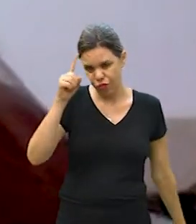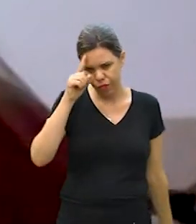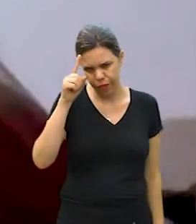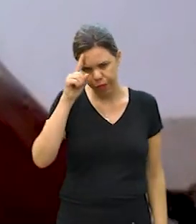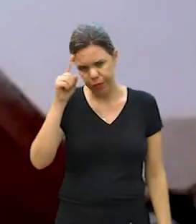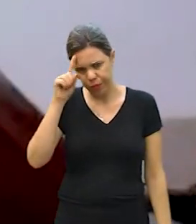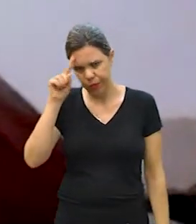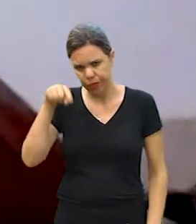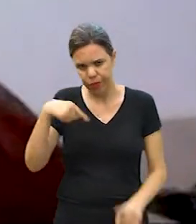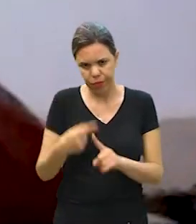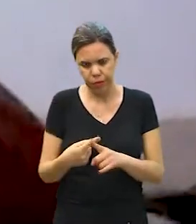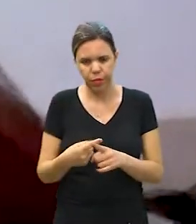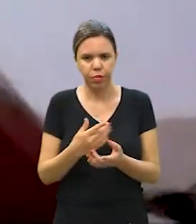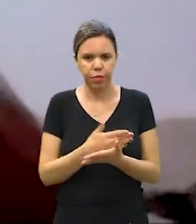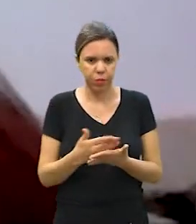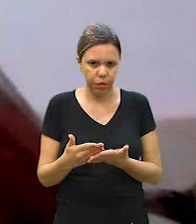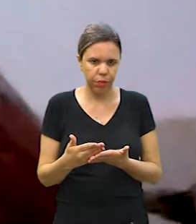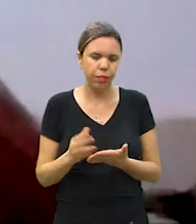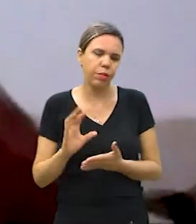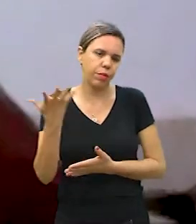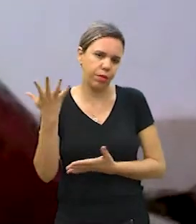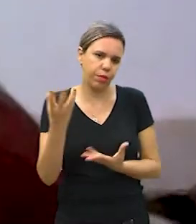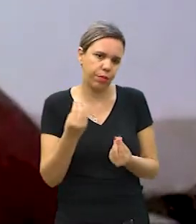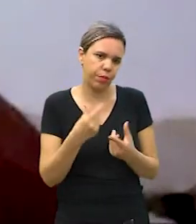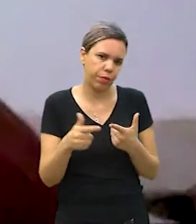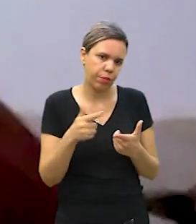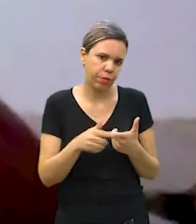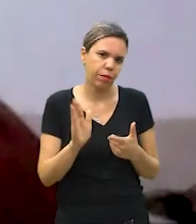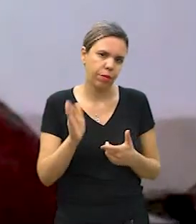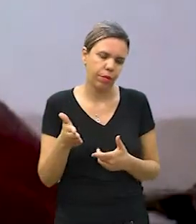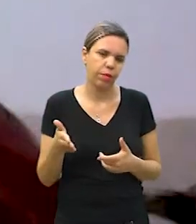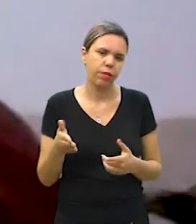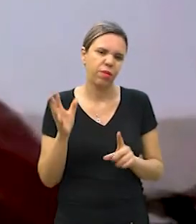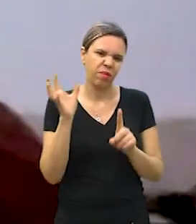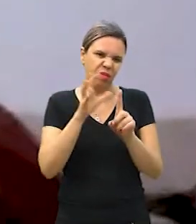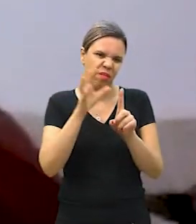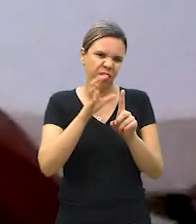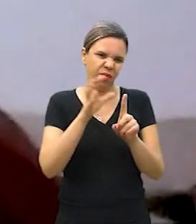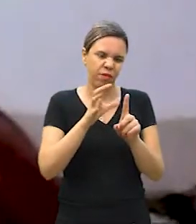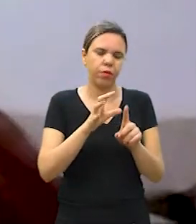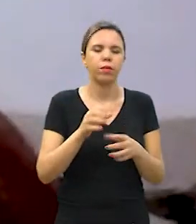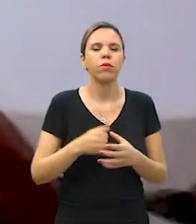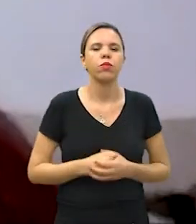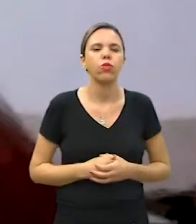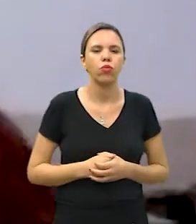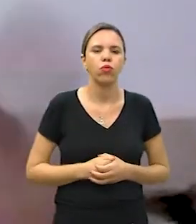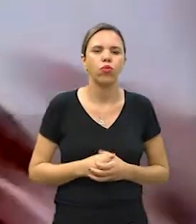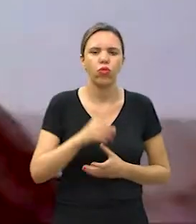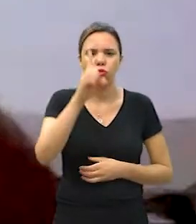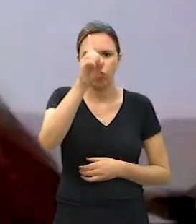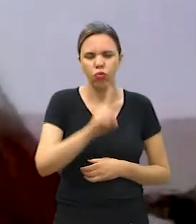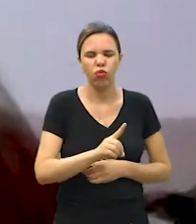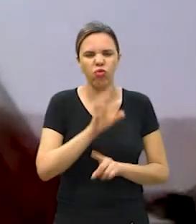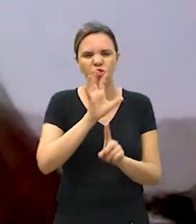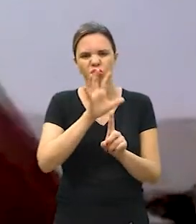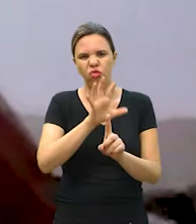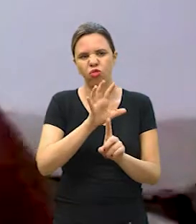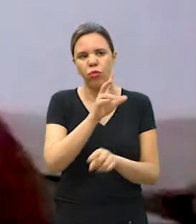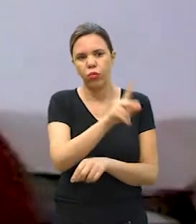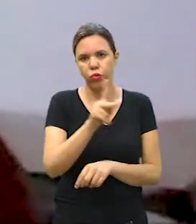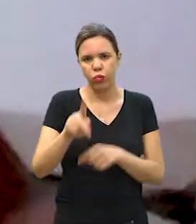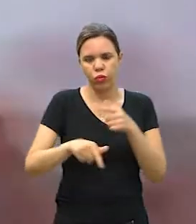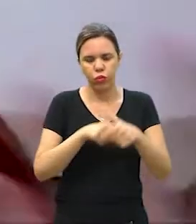E, além de tudo isso, começou a acontecer muitos problemas de assédio. Então, as direções fazendo pressão